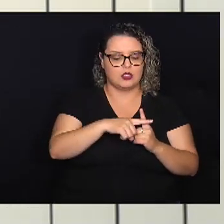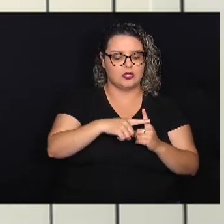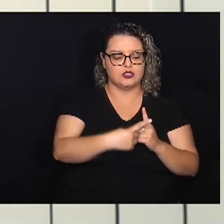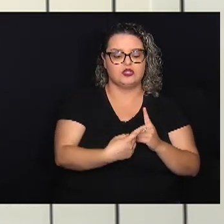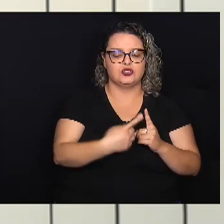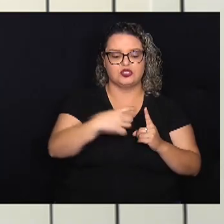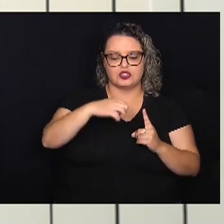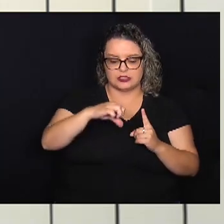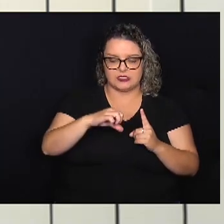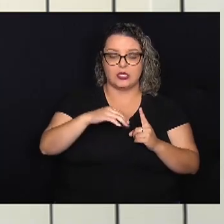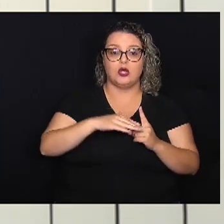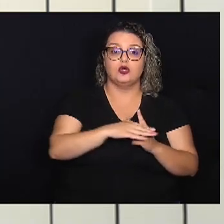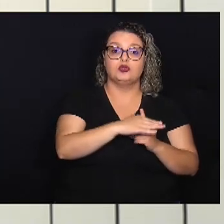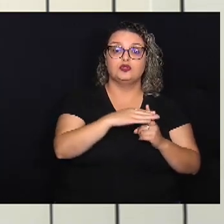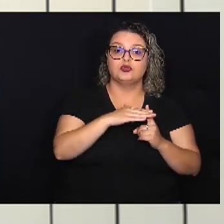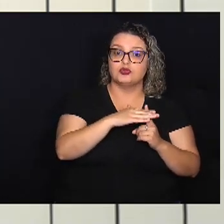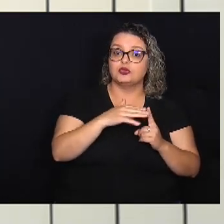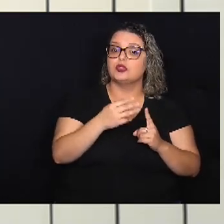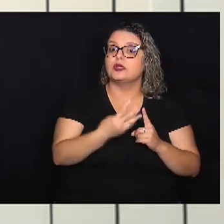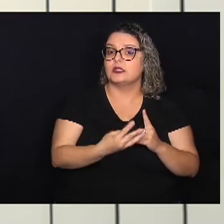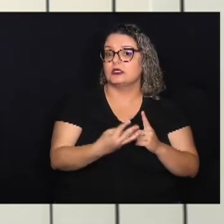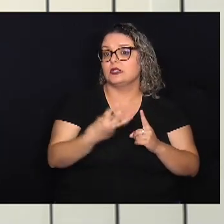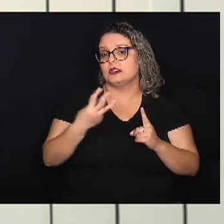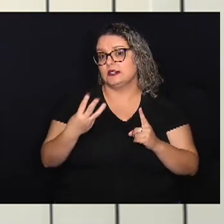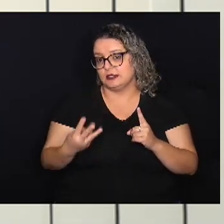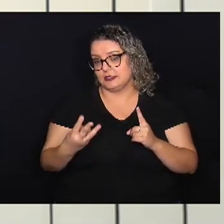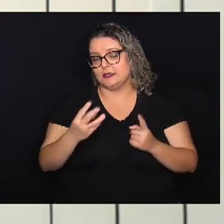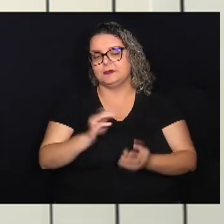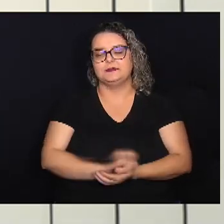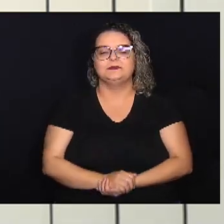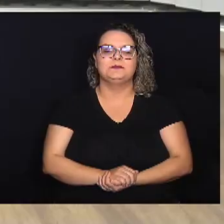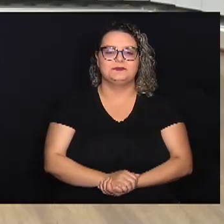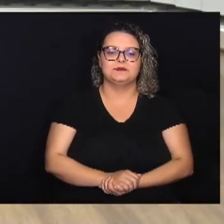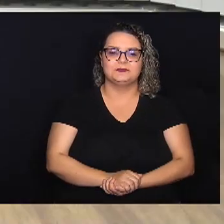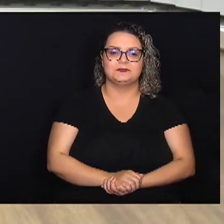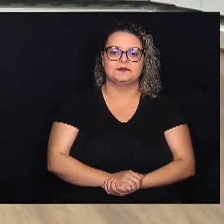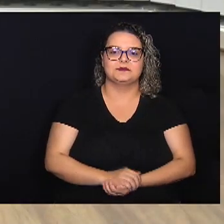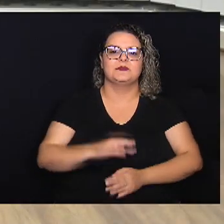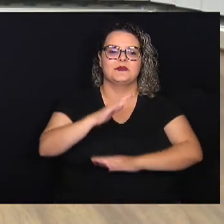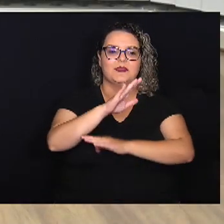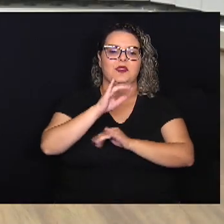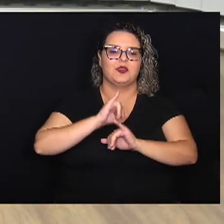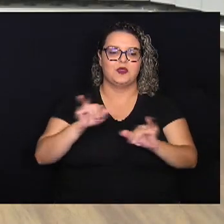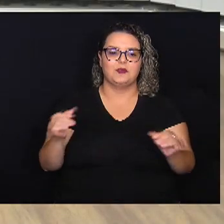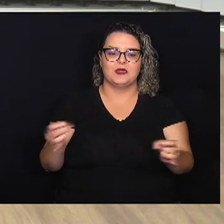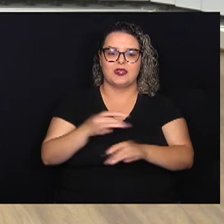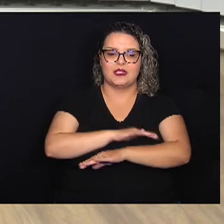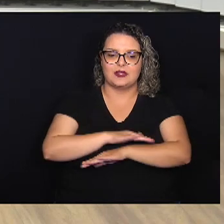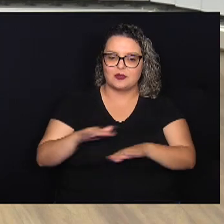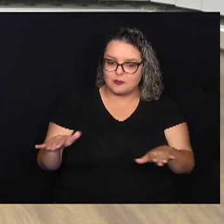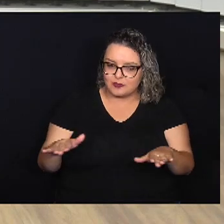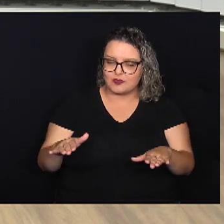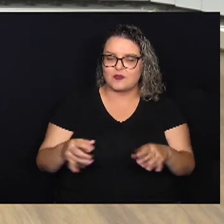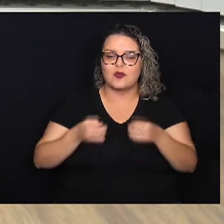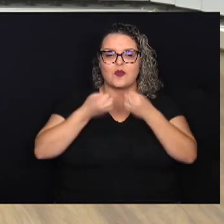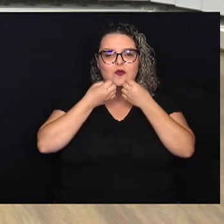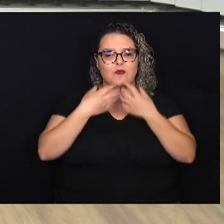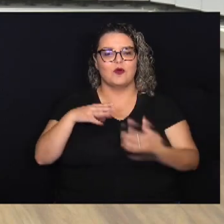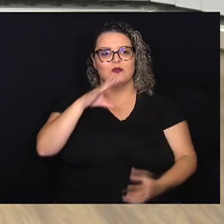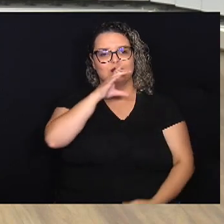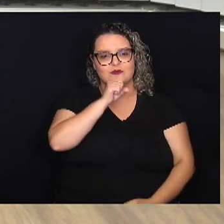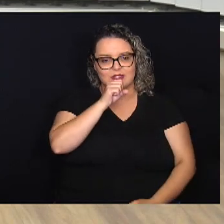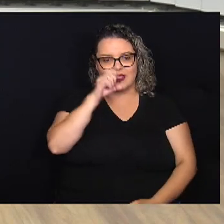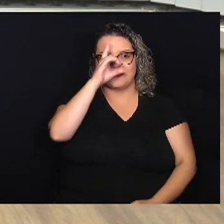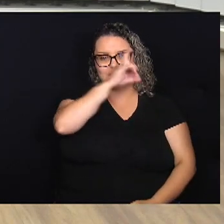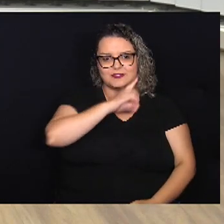a máxima em torno de 33 graus. E o Câmara Notícia fica por aqui. Um bom fim de semana para